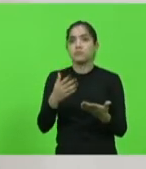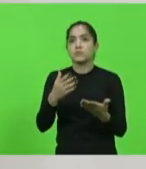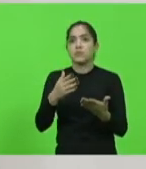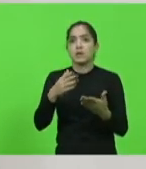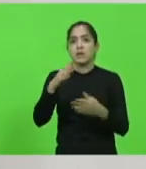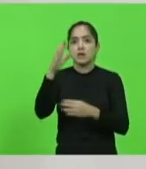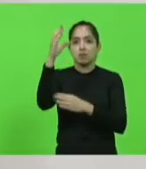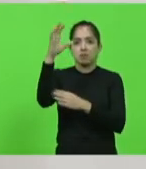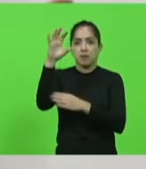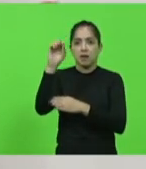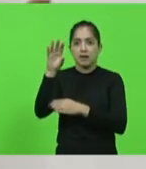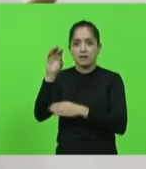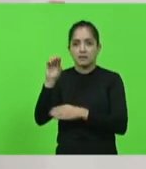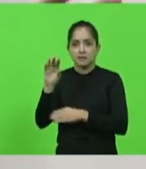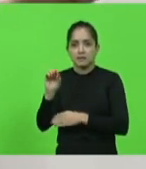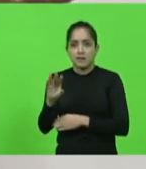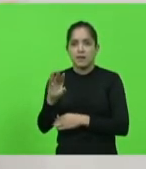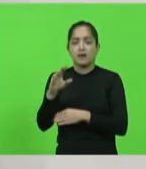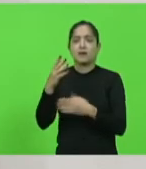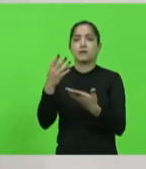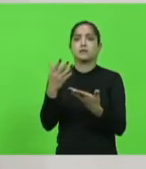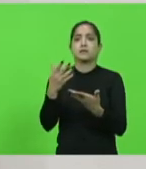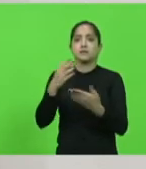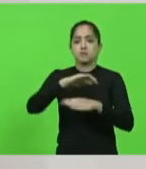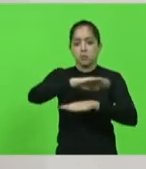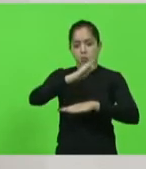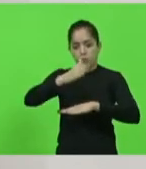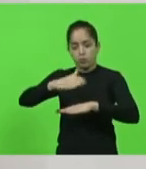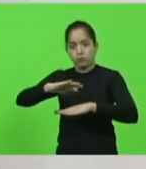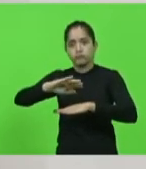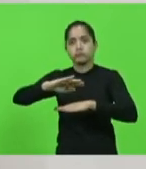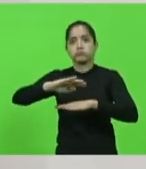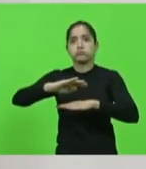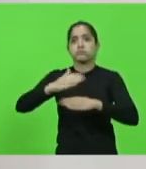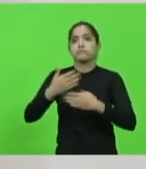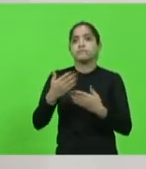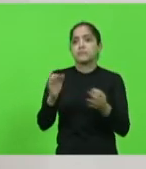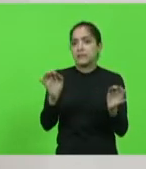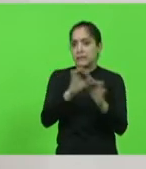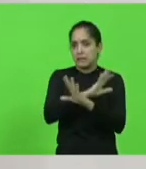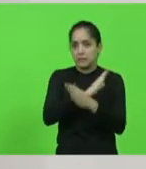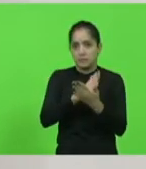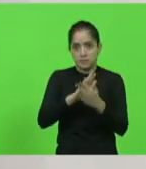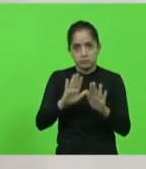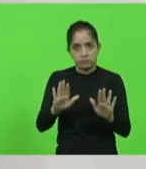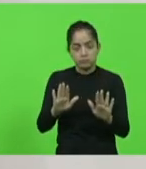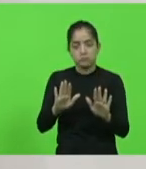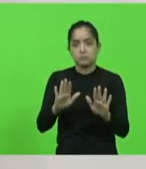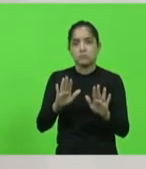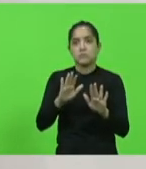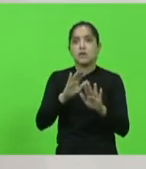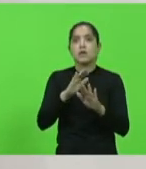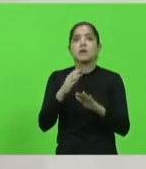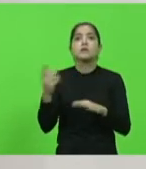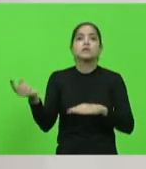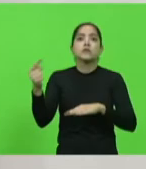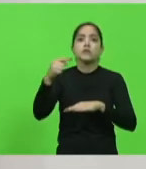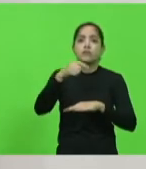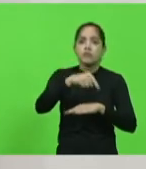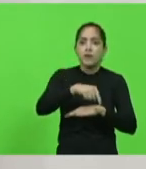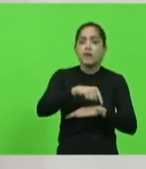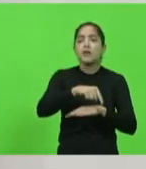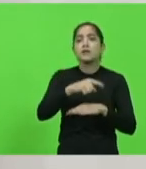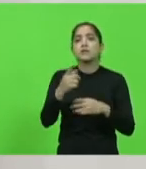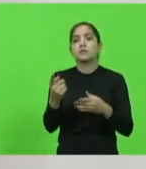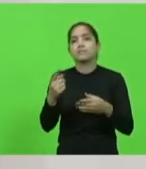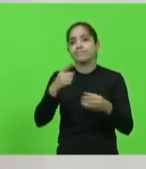das lombadas eletrônicas, que chega desse caça-níquel. Pois bem, como eu vou e volto toda semana de carro, de Pinhalzinho